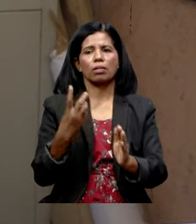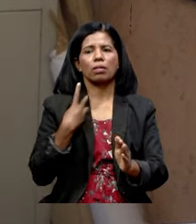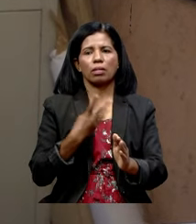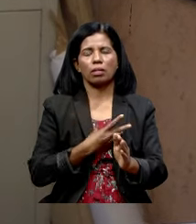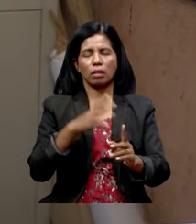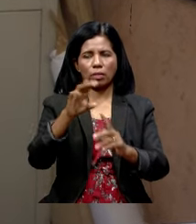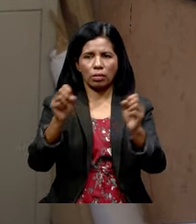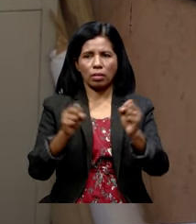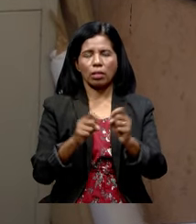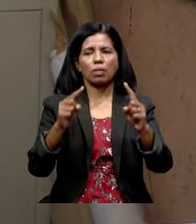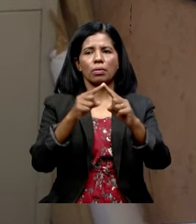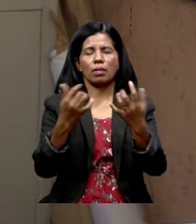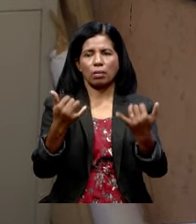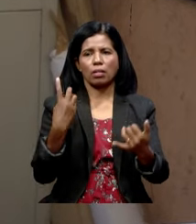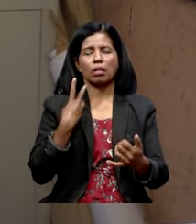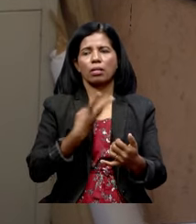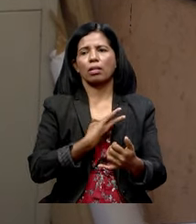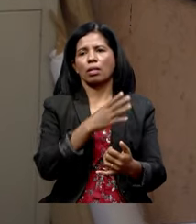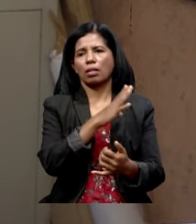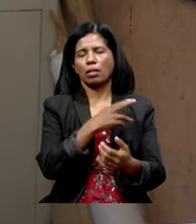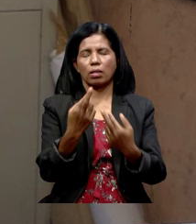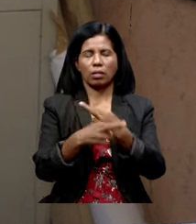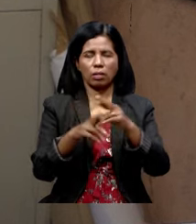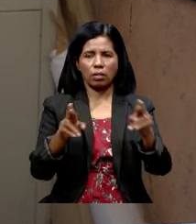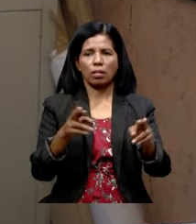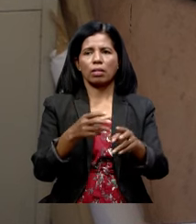autoridade sto ora ita hengela resultado